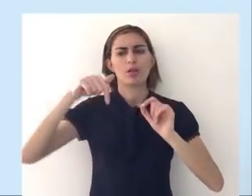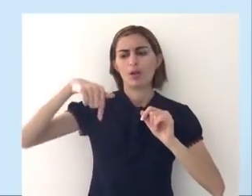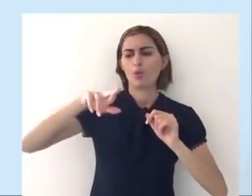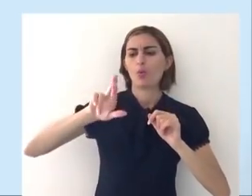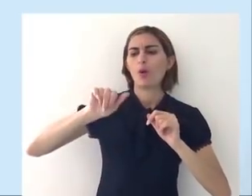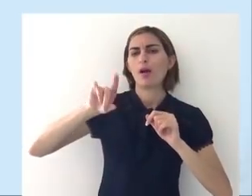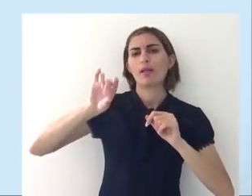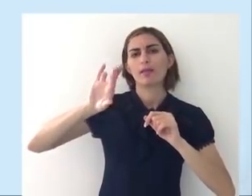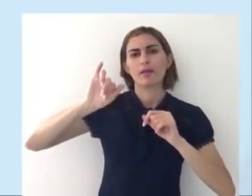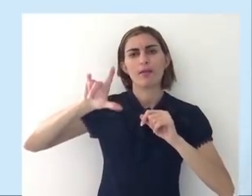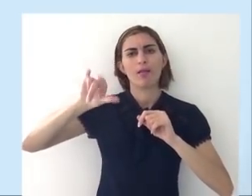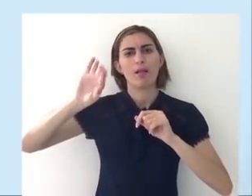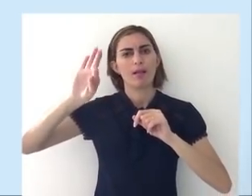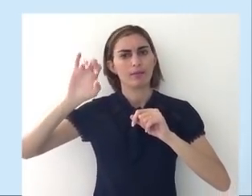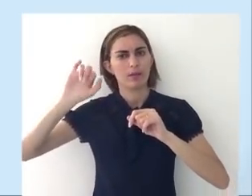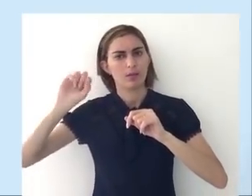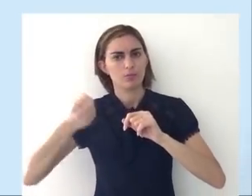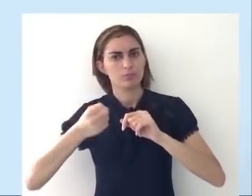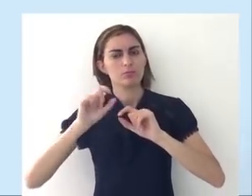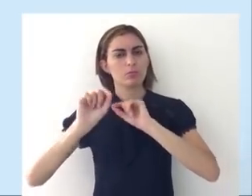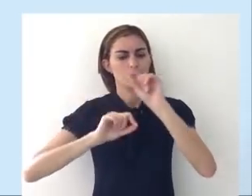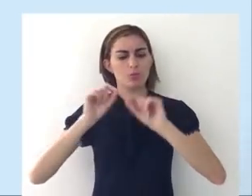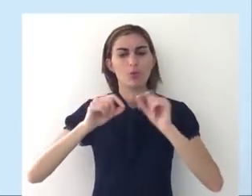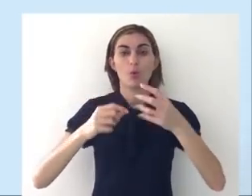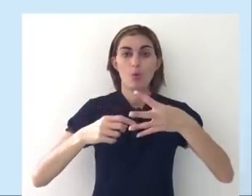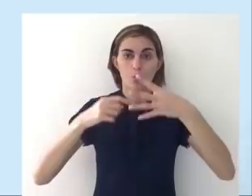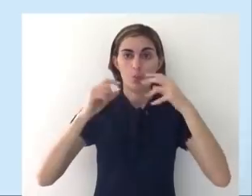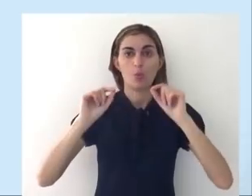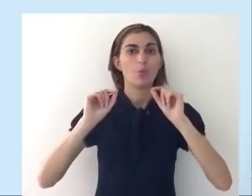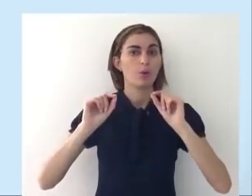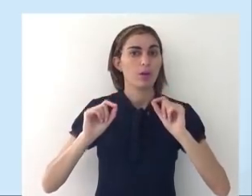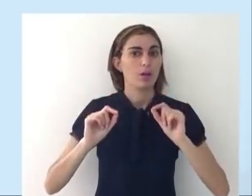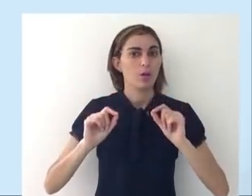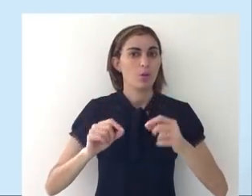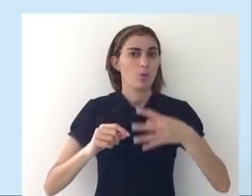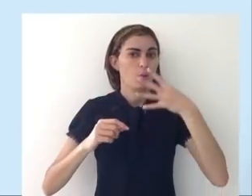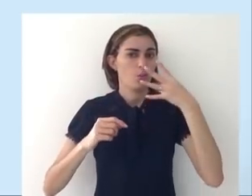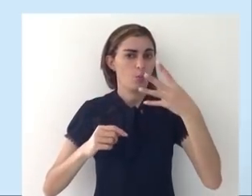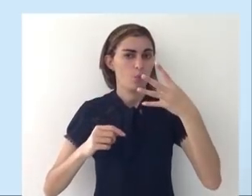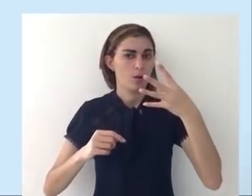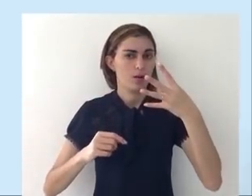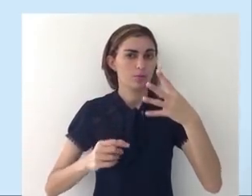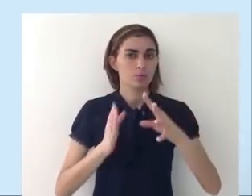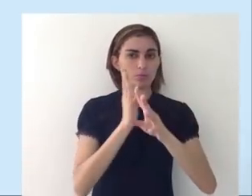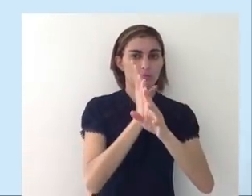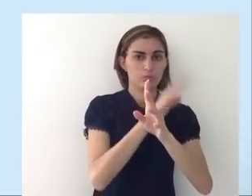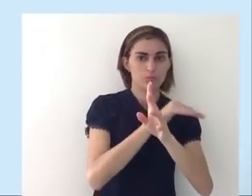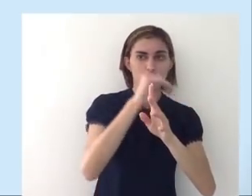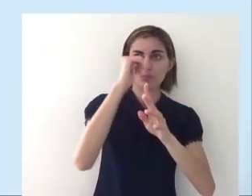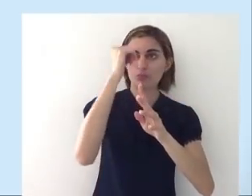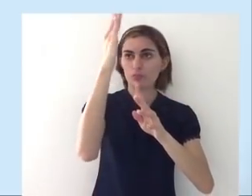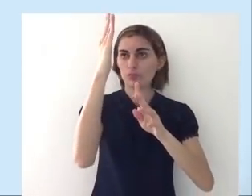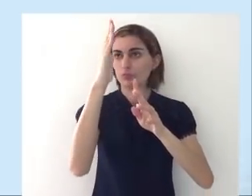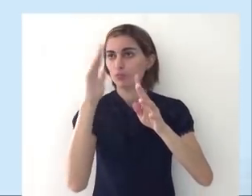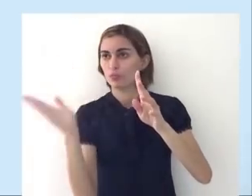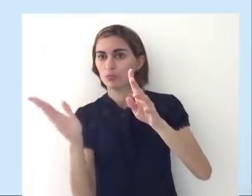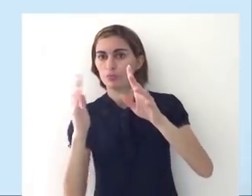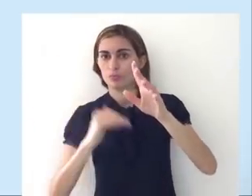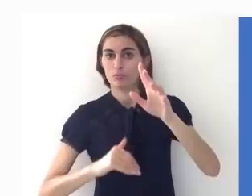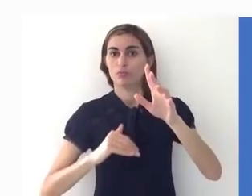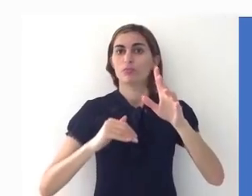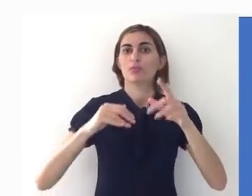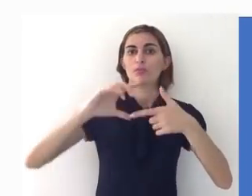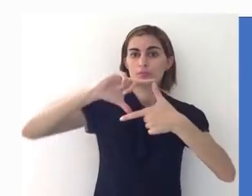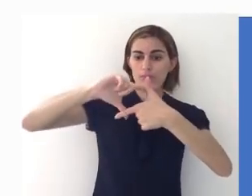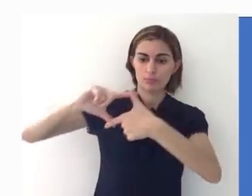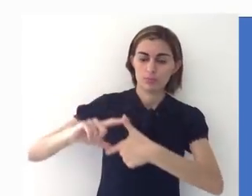quadriláteros. Mas antes, o que é quadriláteros? Tu lembra o que é quadriláteros? Ó, quadriláteros. Quadri, 4